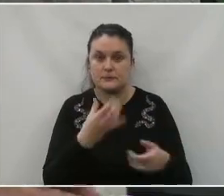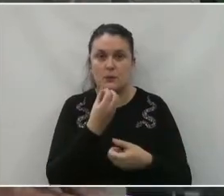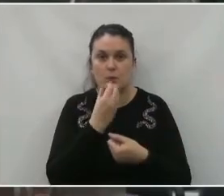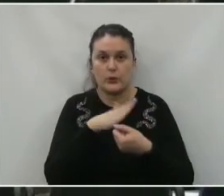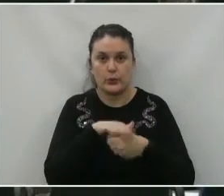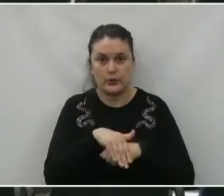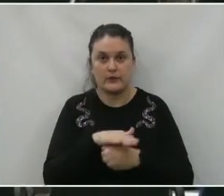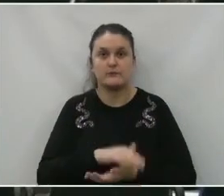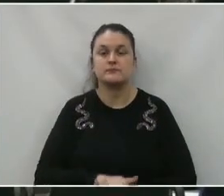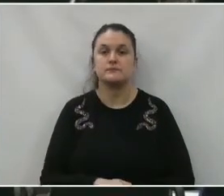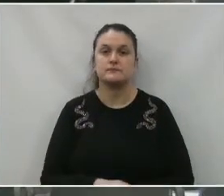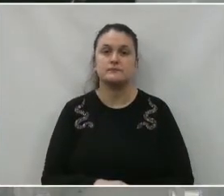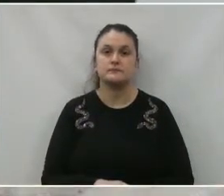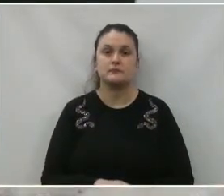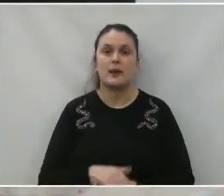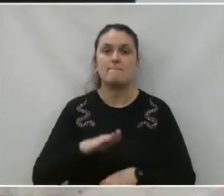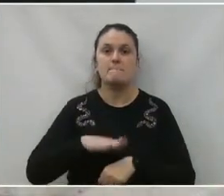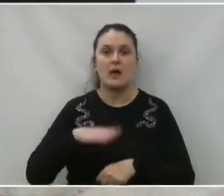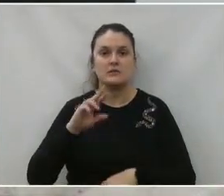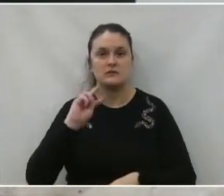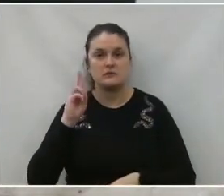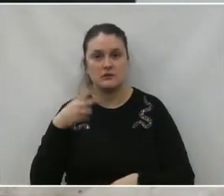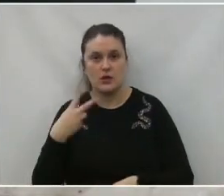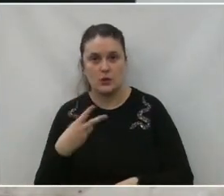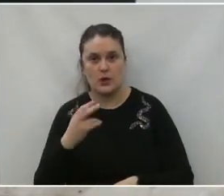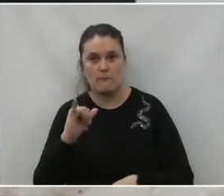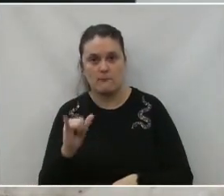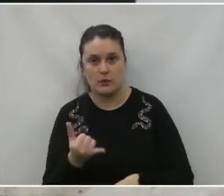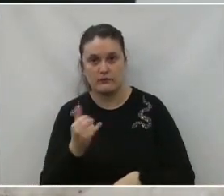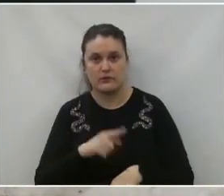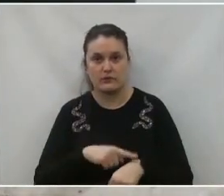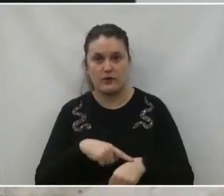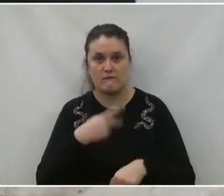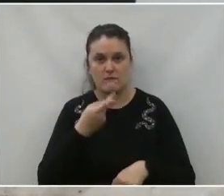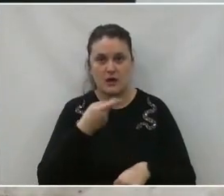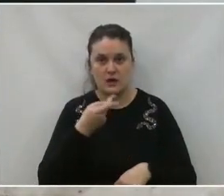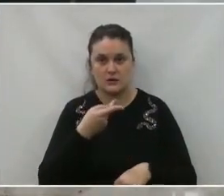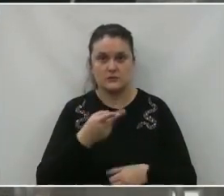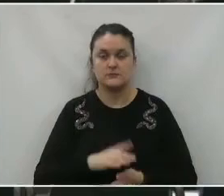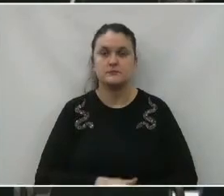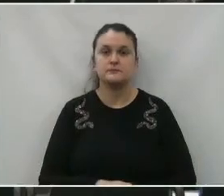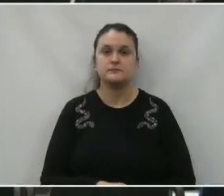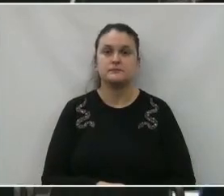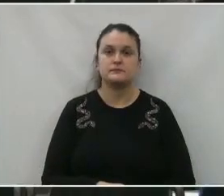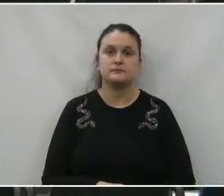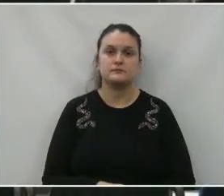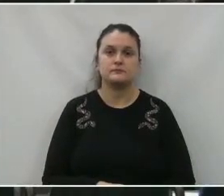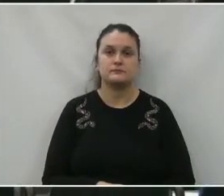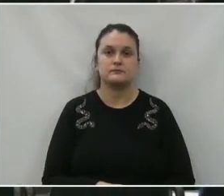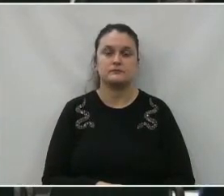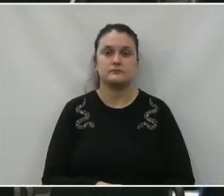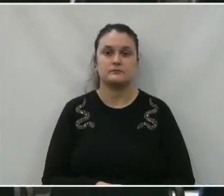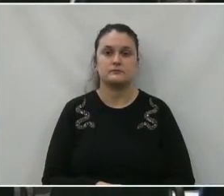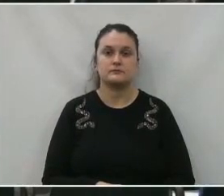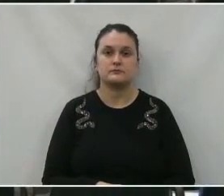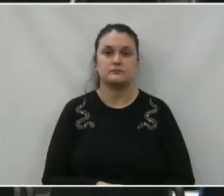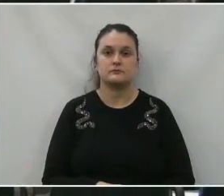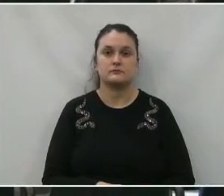noite. Mais algum dos senhores vereadores quer fazer uso da palavra essa noite?